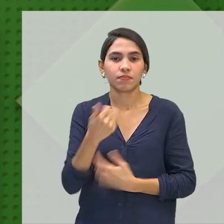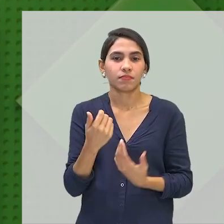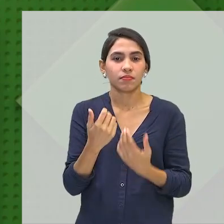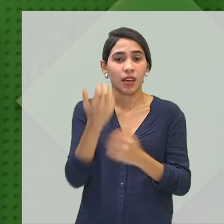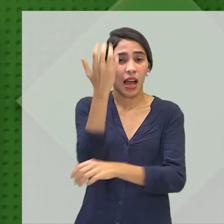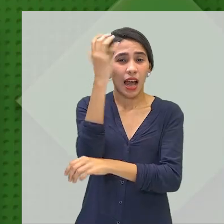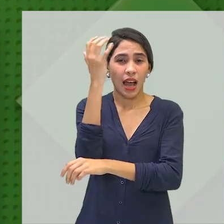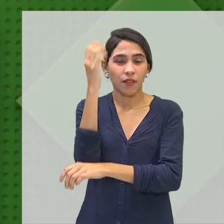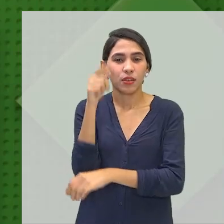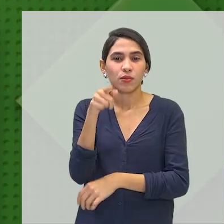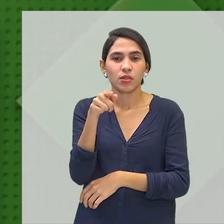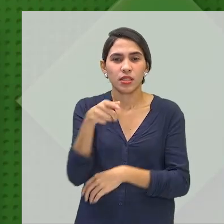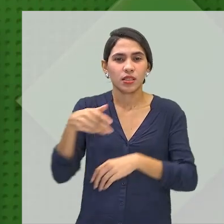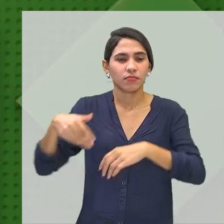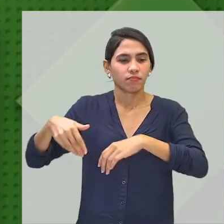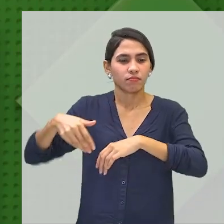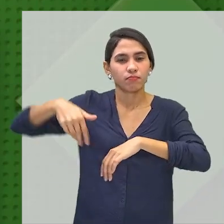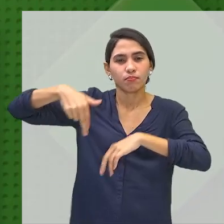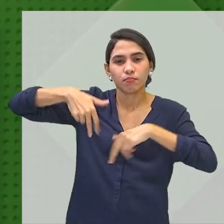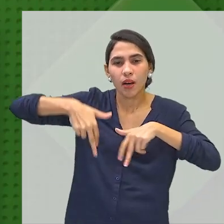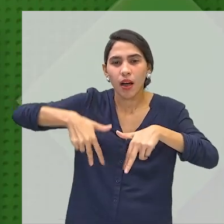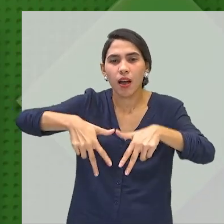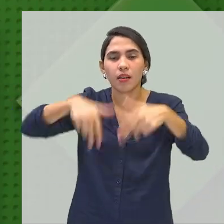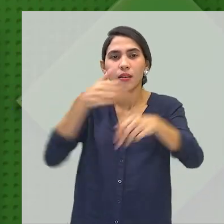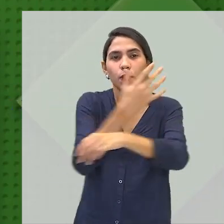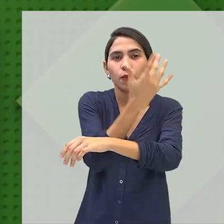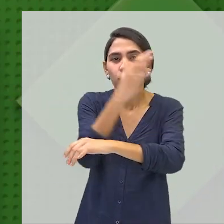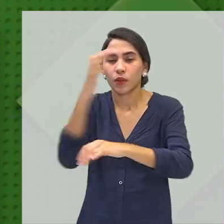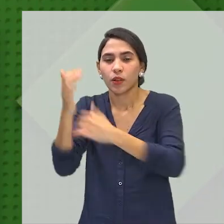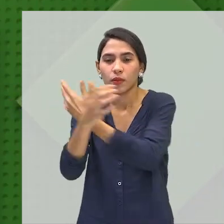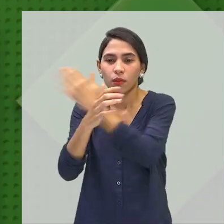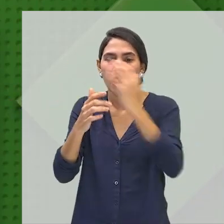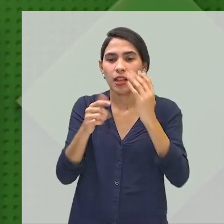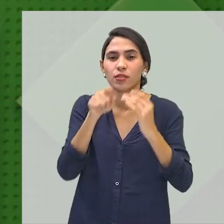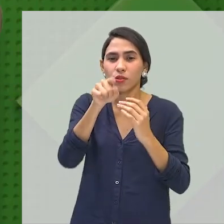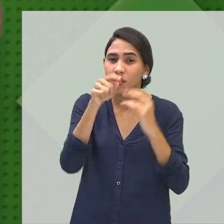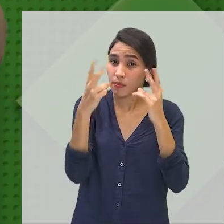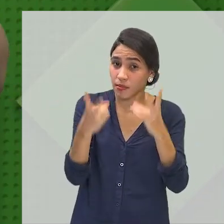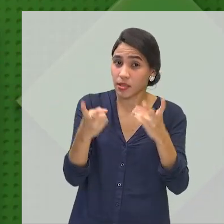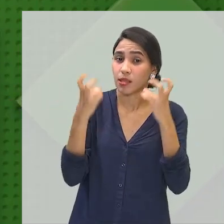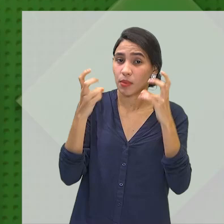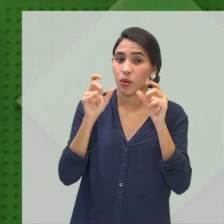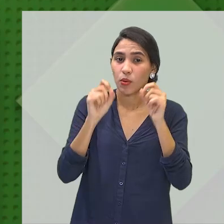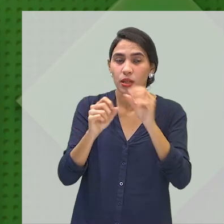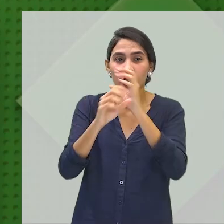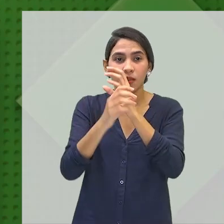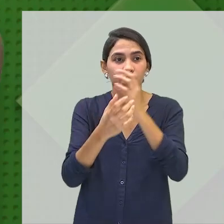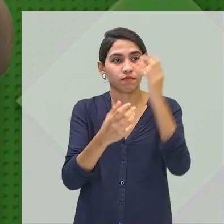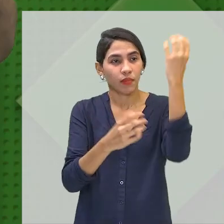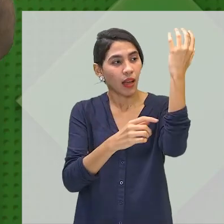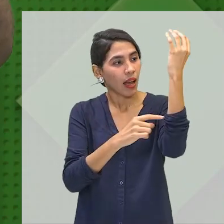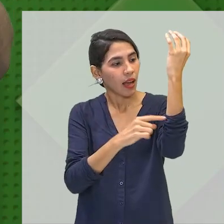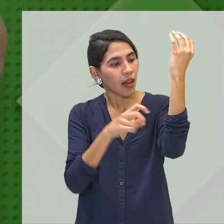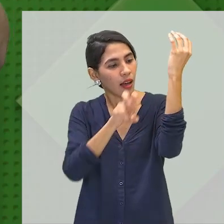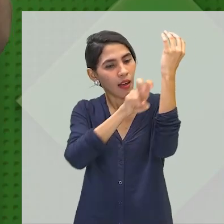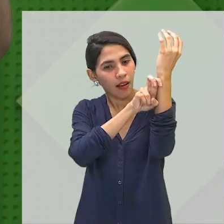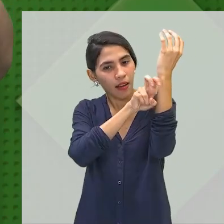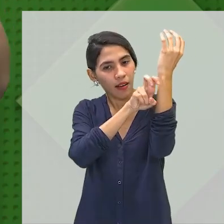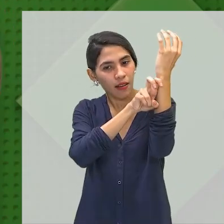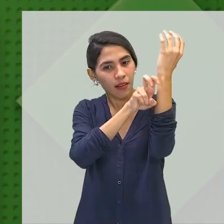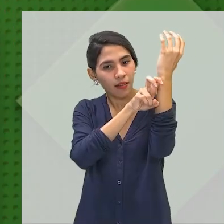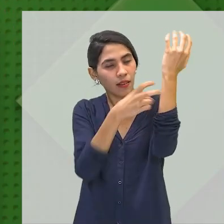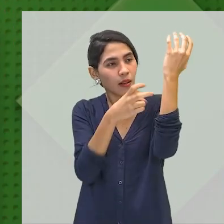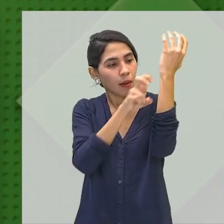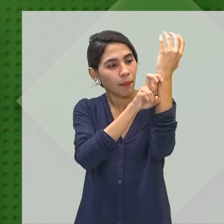já andou ali pela floresta, né, por alguns bosques, alguns parques, por exemplo, pôde ver ali nas árvores, parece que tem